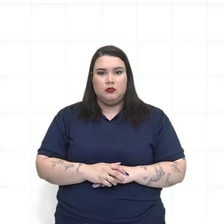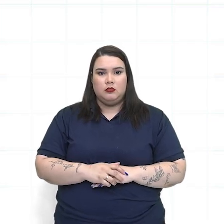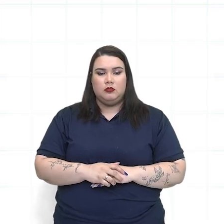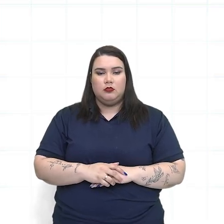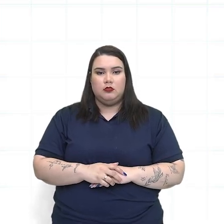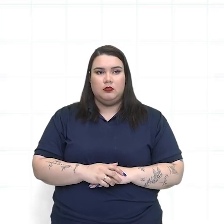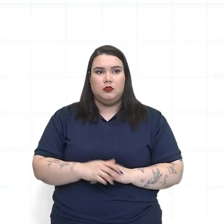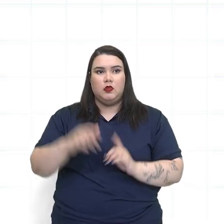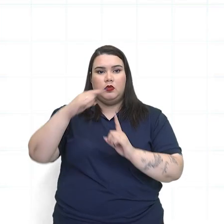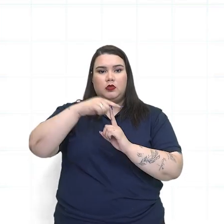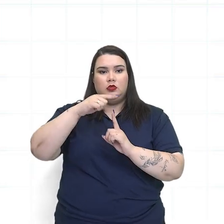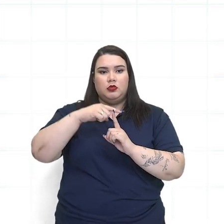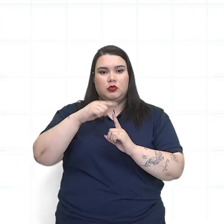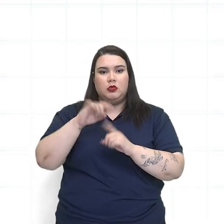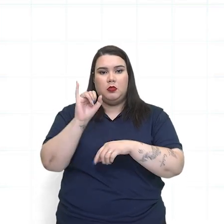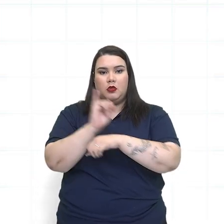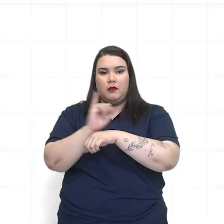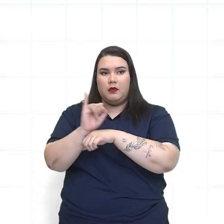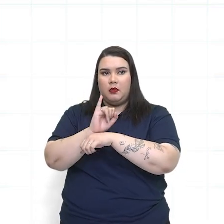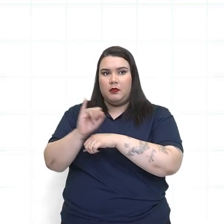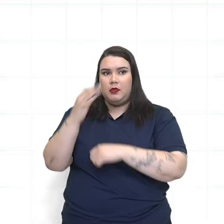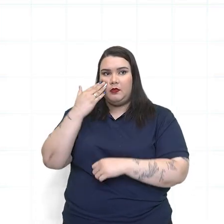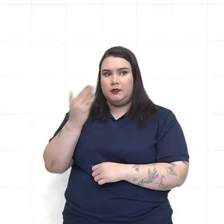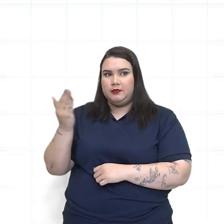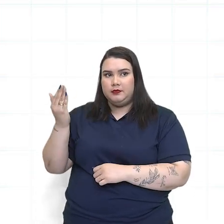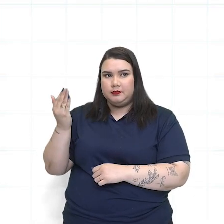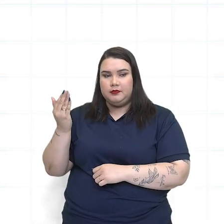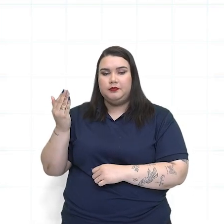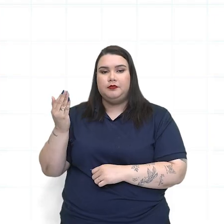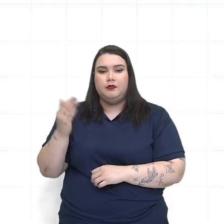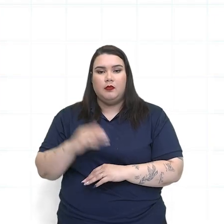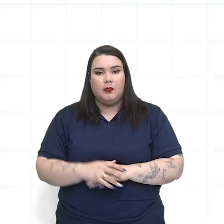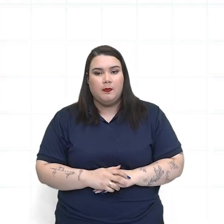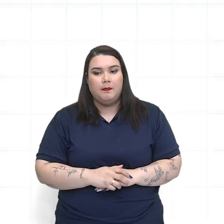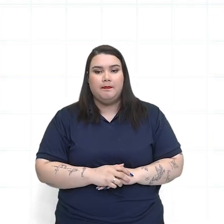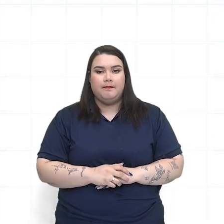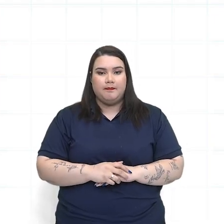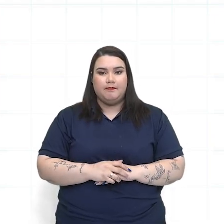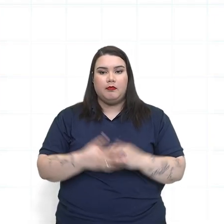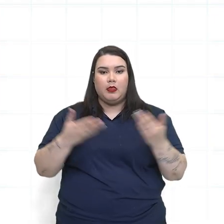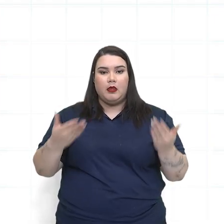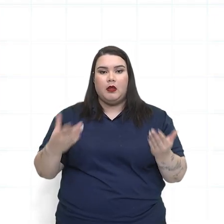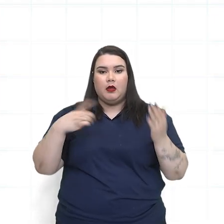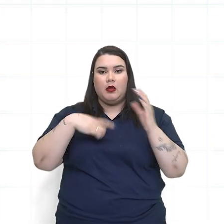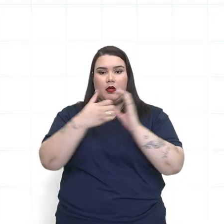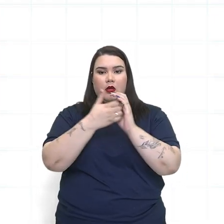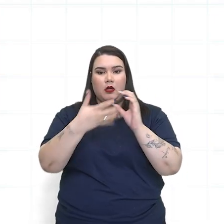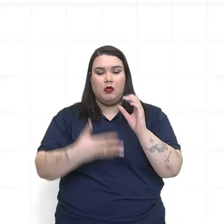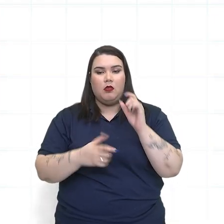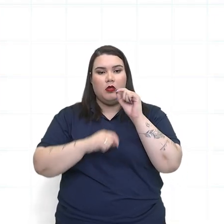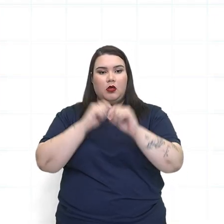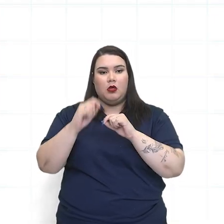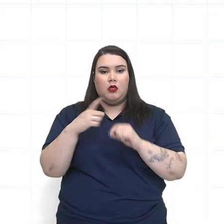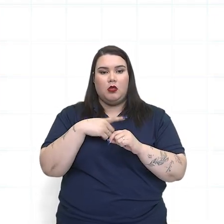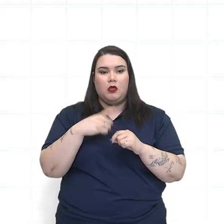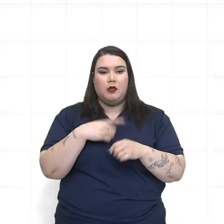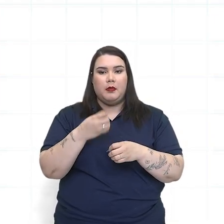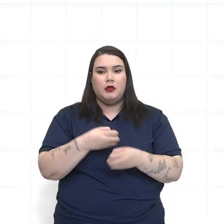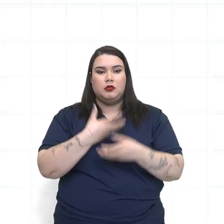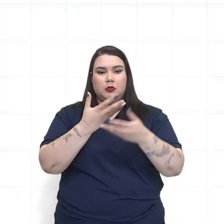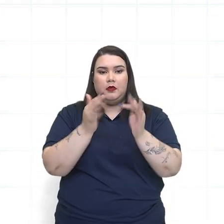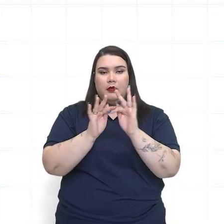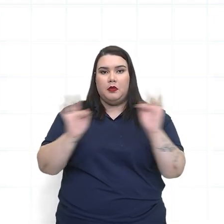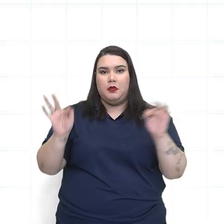o nível informal. O que tem na linguagem informal? No nível informal, vamos ter, caracteriza-se por conter